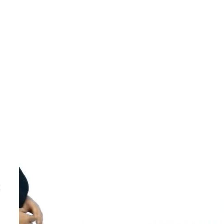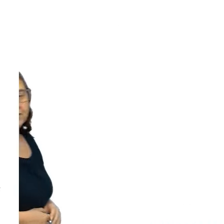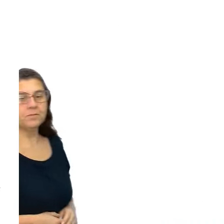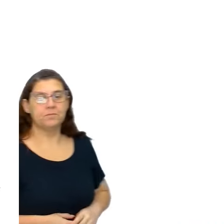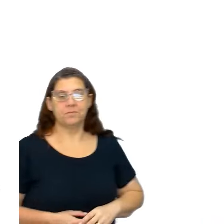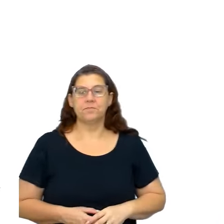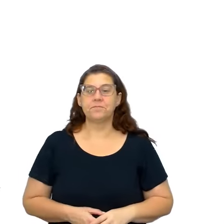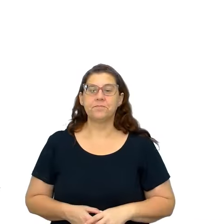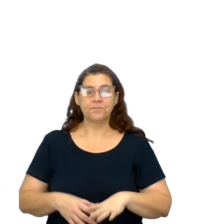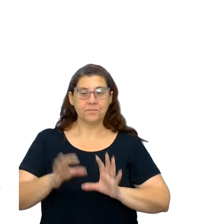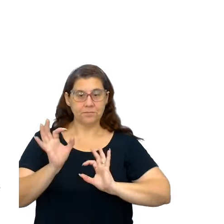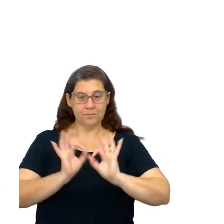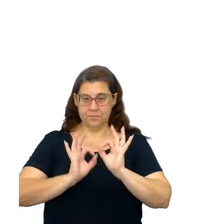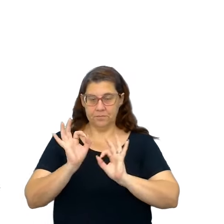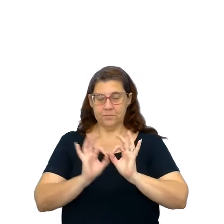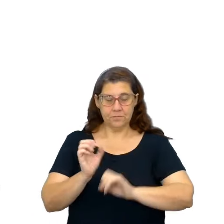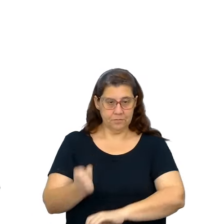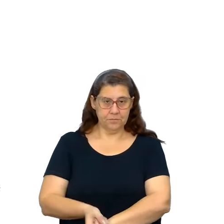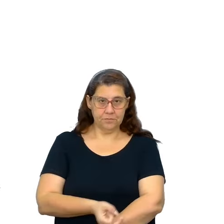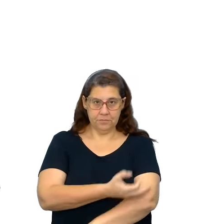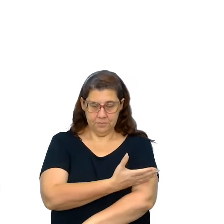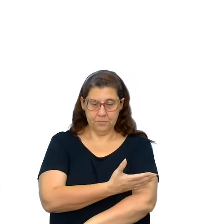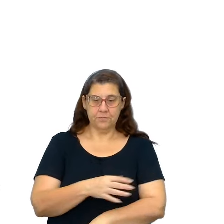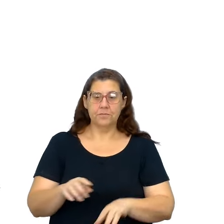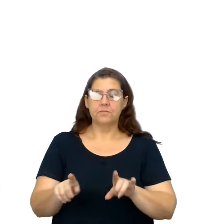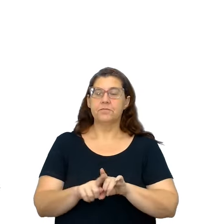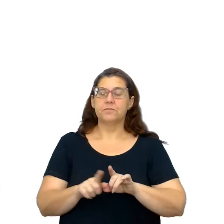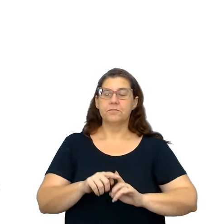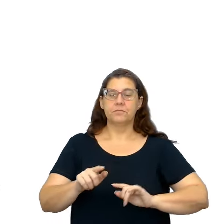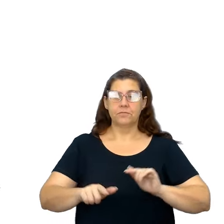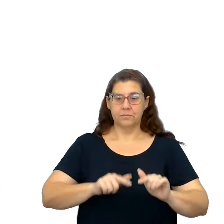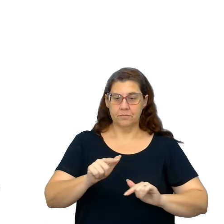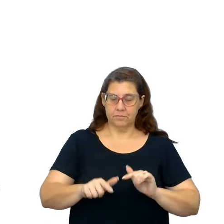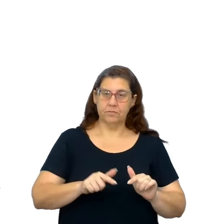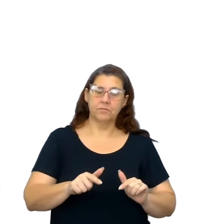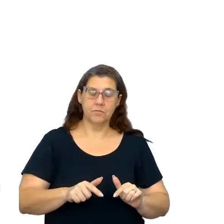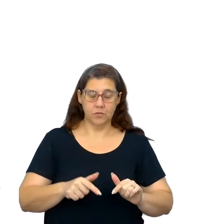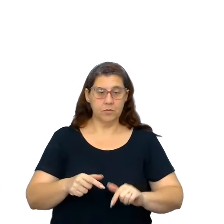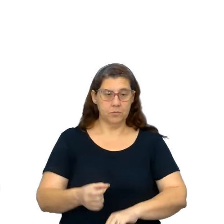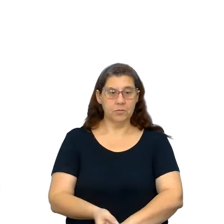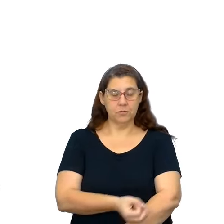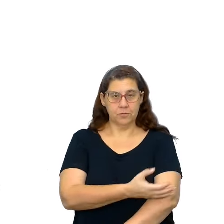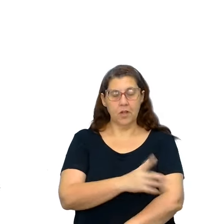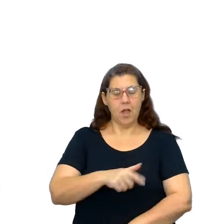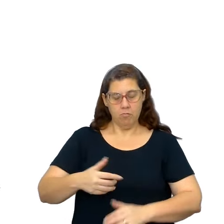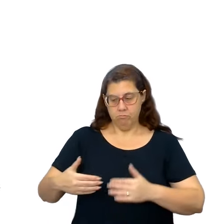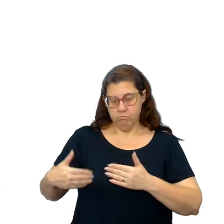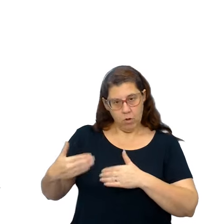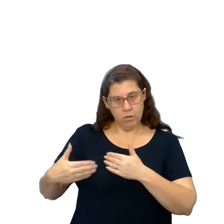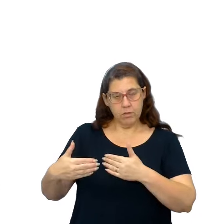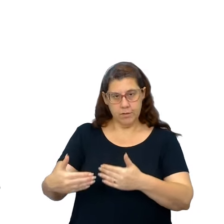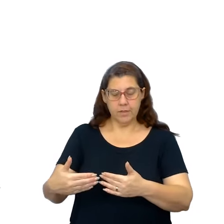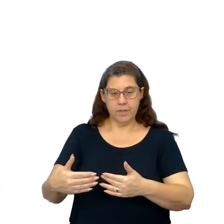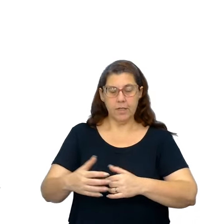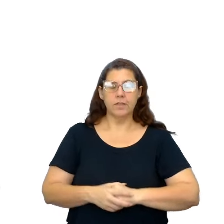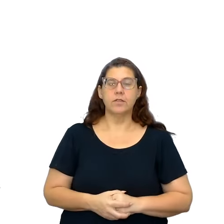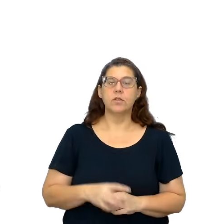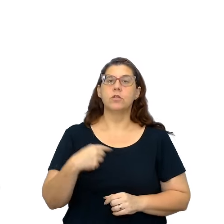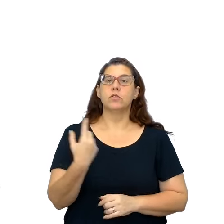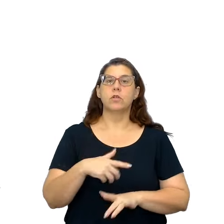do emocional, do processo de trabalhar o emocional, é um processo que